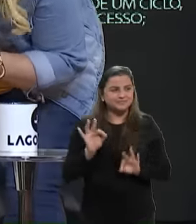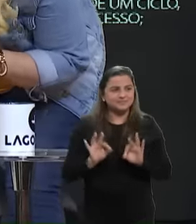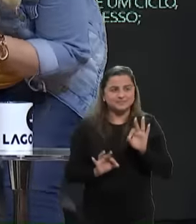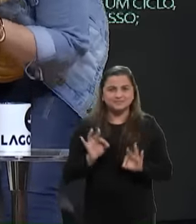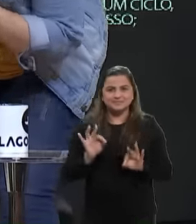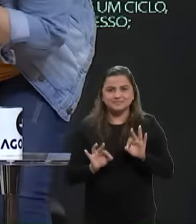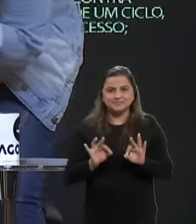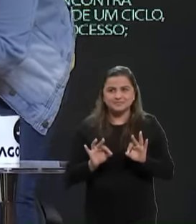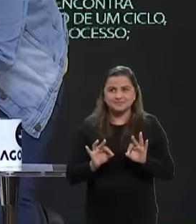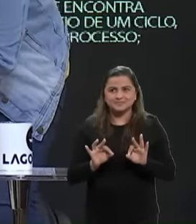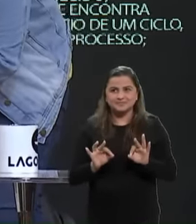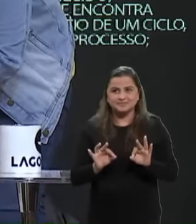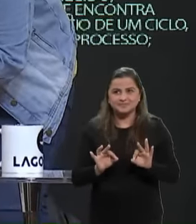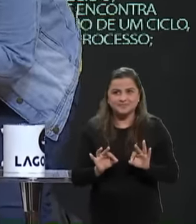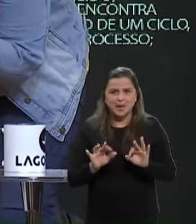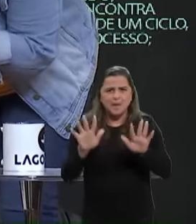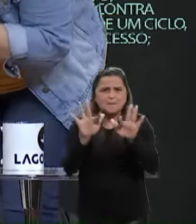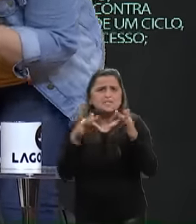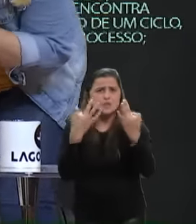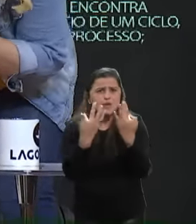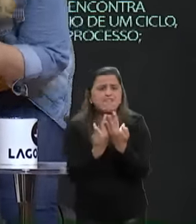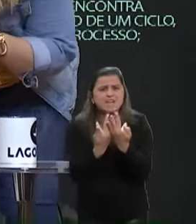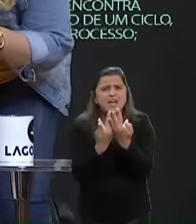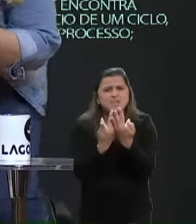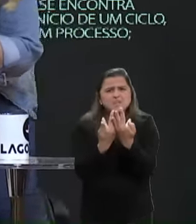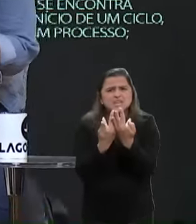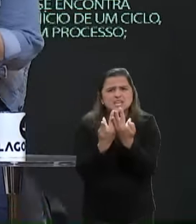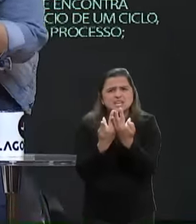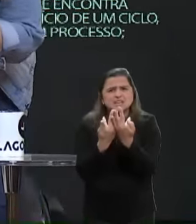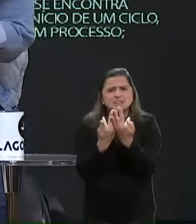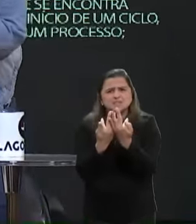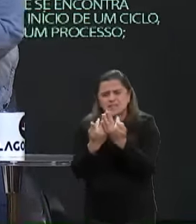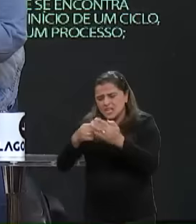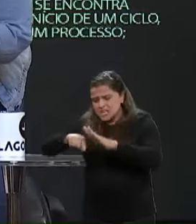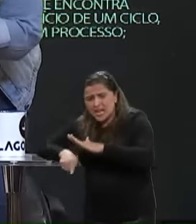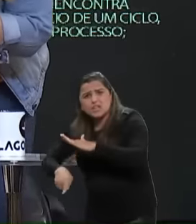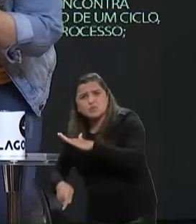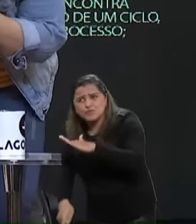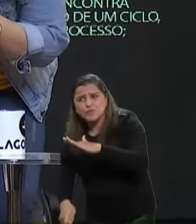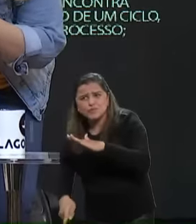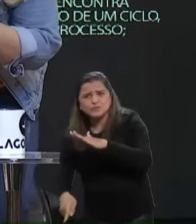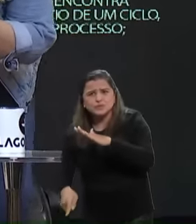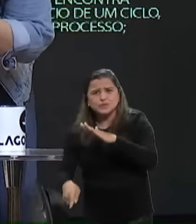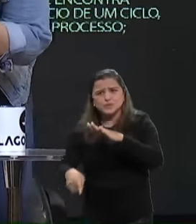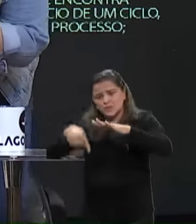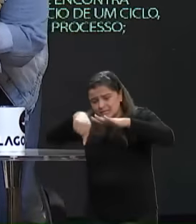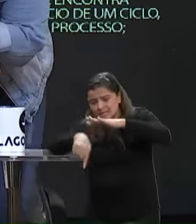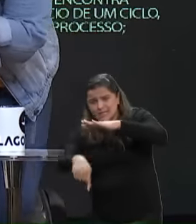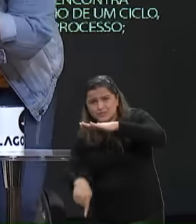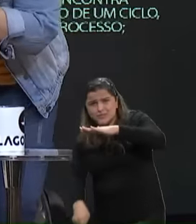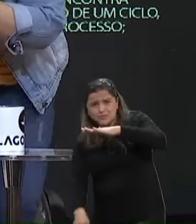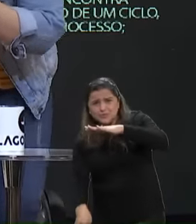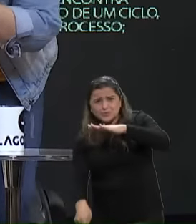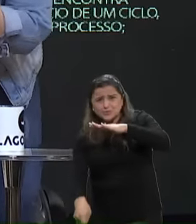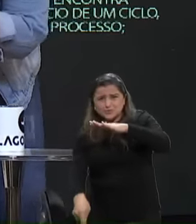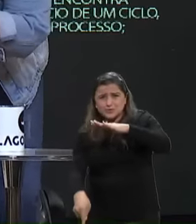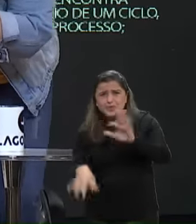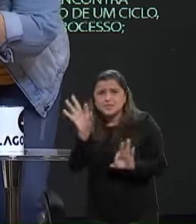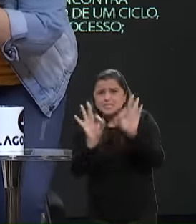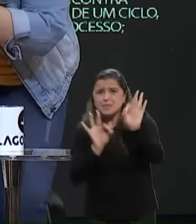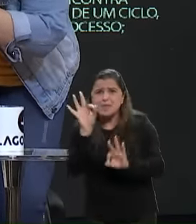para tirar a sua família do fundo do rio, do fundo do poço.